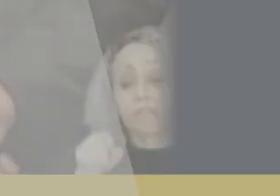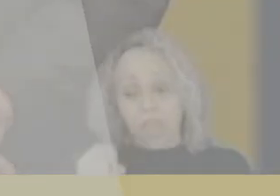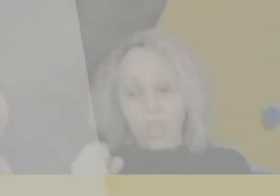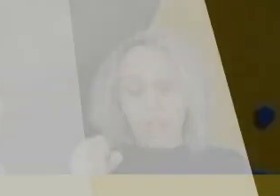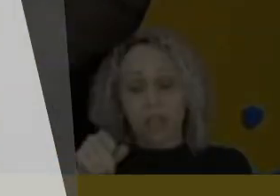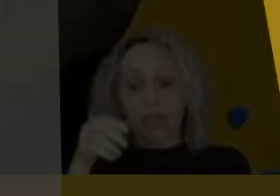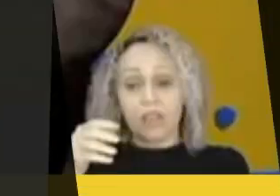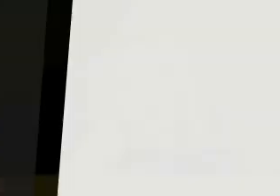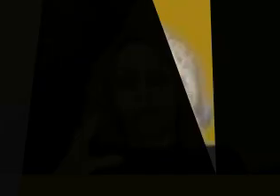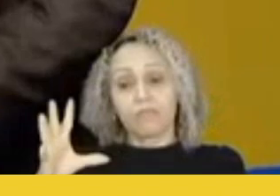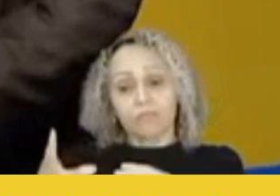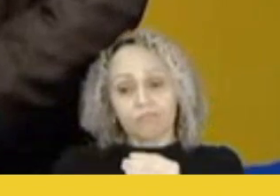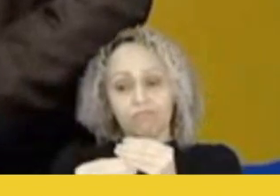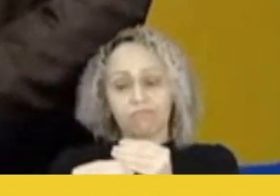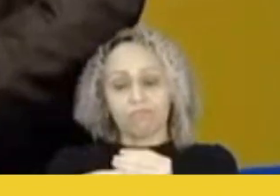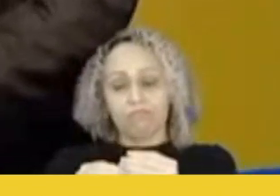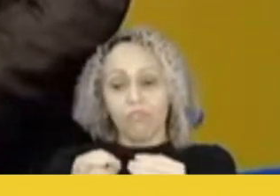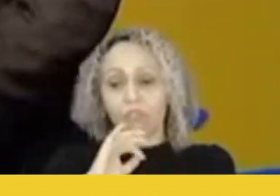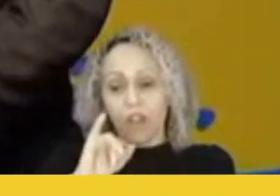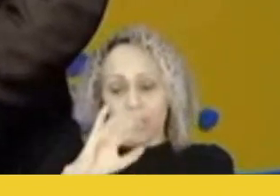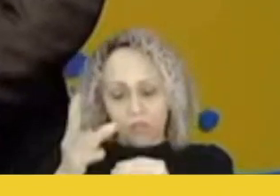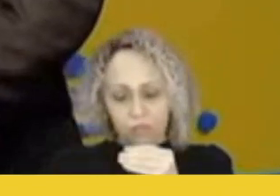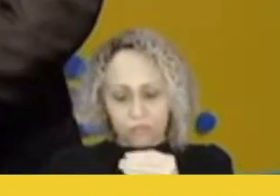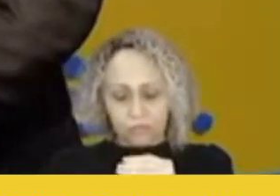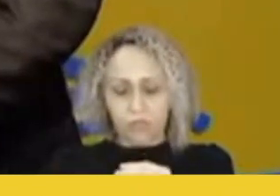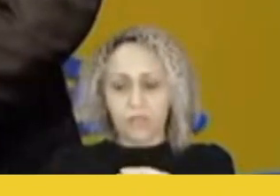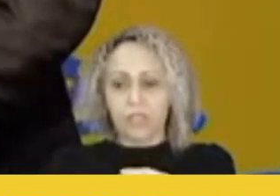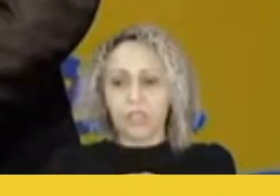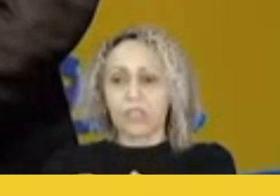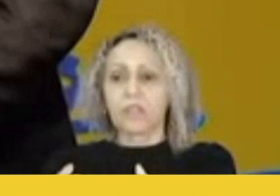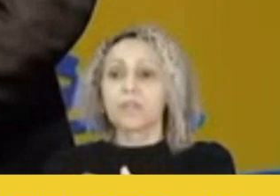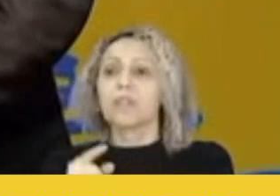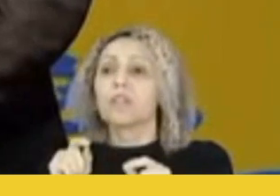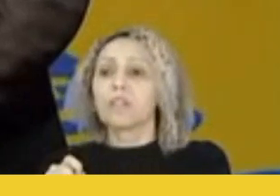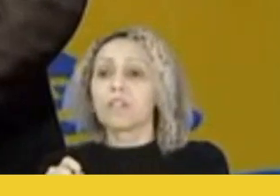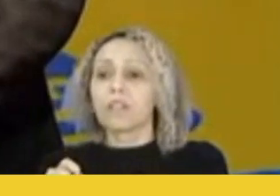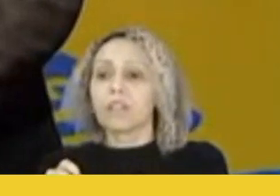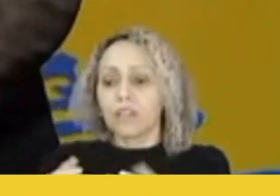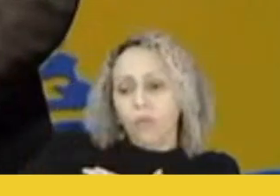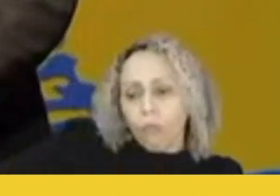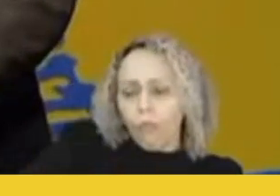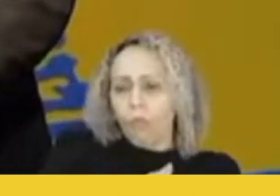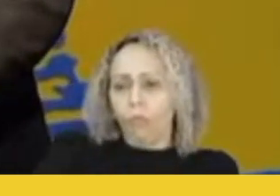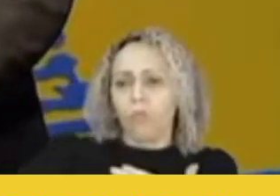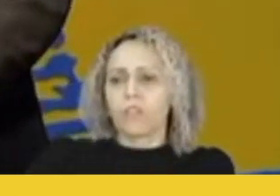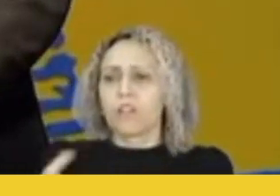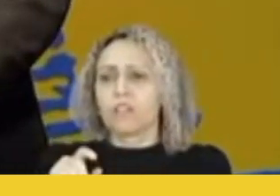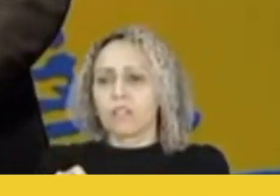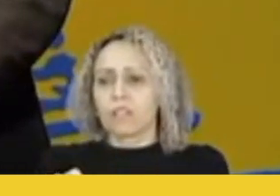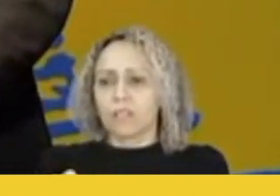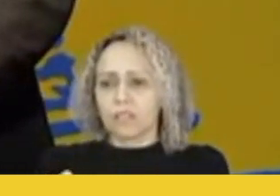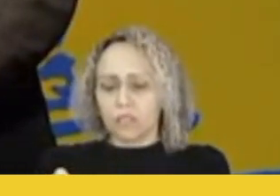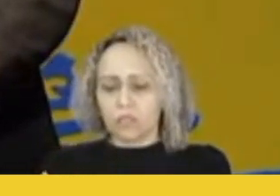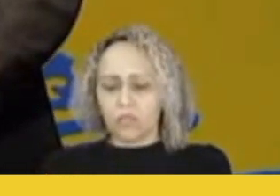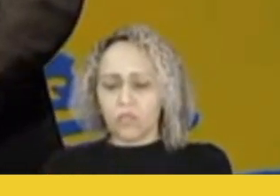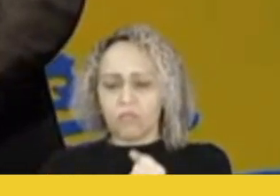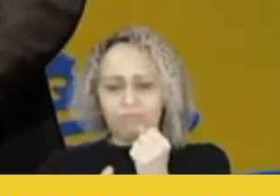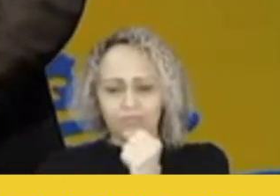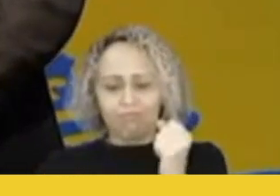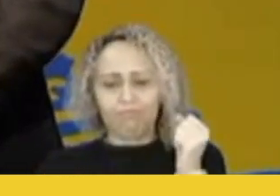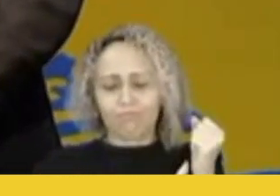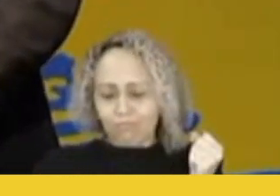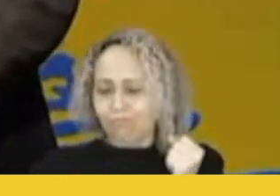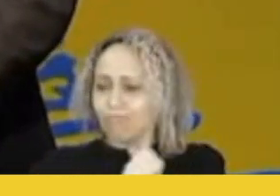o nosso objetivo tem sido, em primeiro lugar, estabelecer canais de diálogo com as forças de segurança